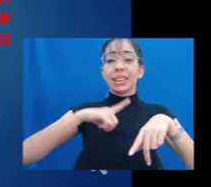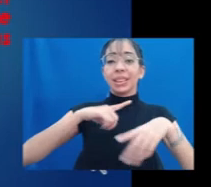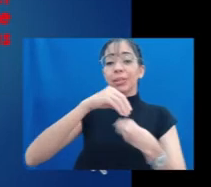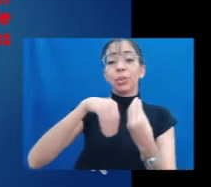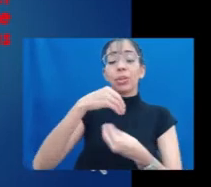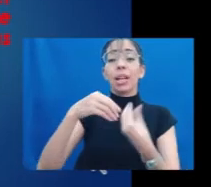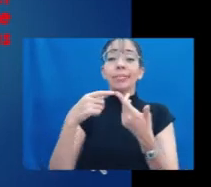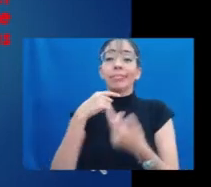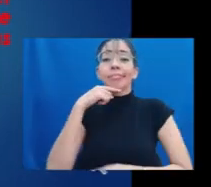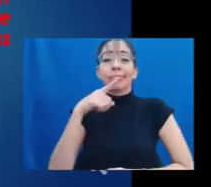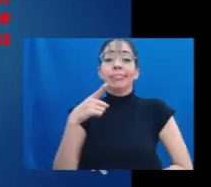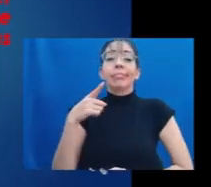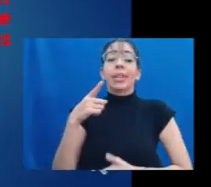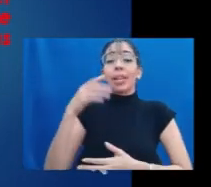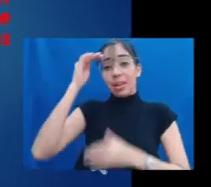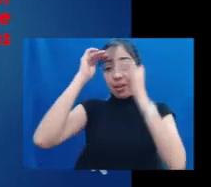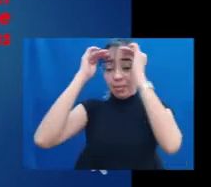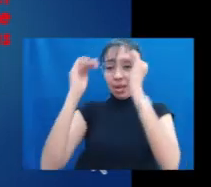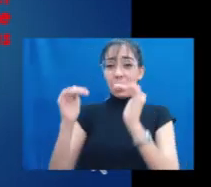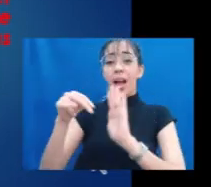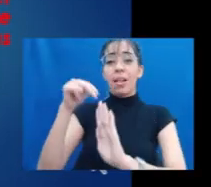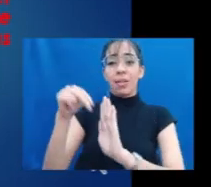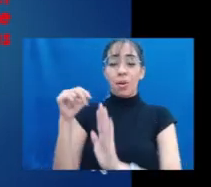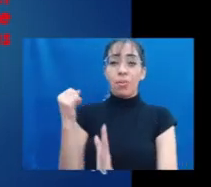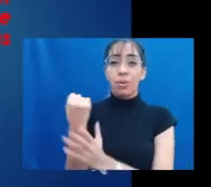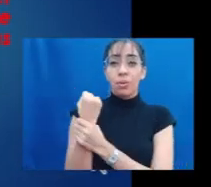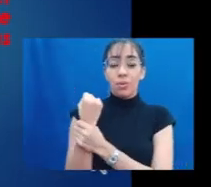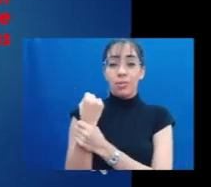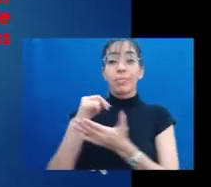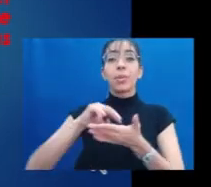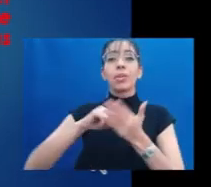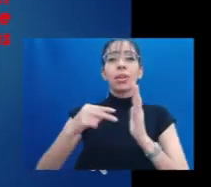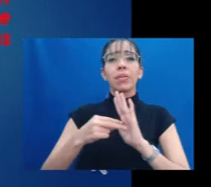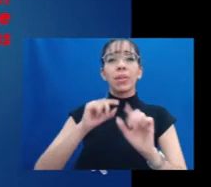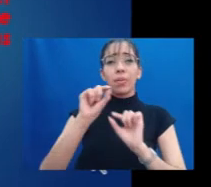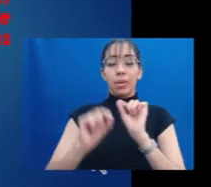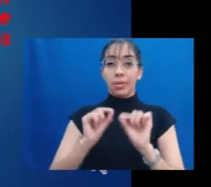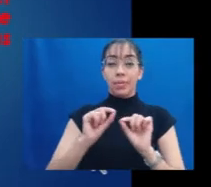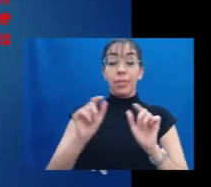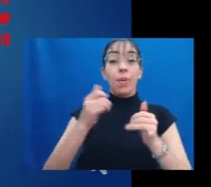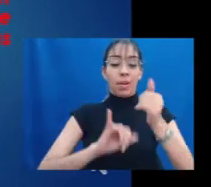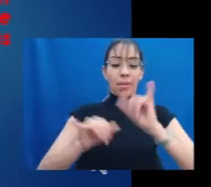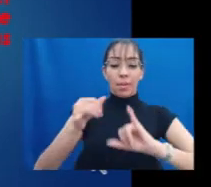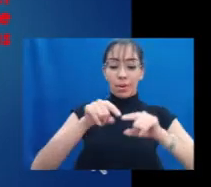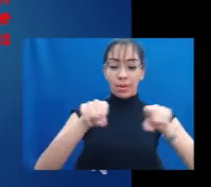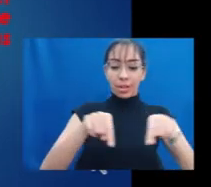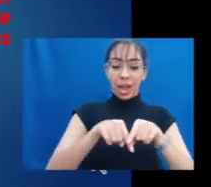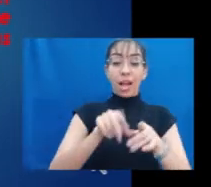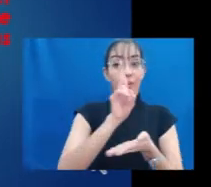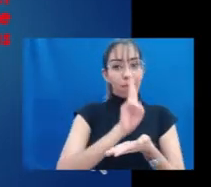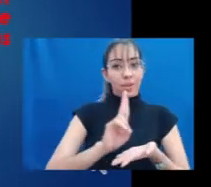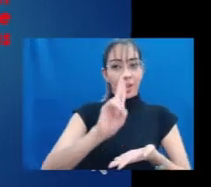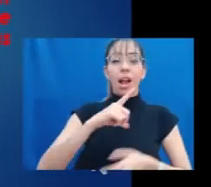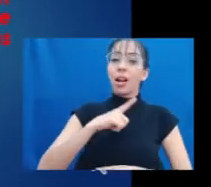maior resistência a aplicar normas de segurança do que em laboratórios industriais. Isso quer dizer o seguinte, gente, num laboratório de universidade, a gente